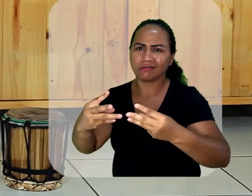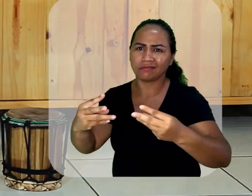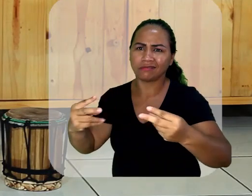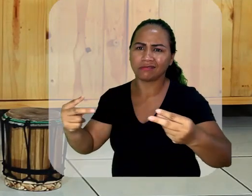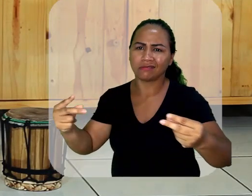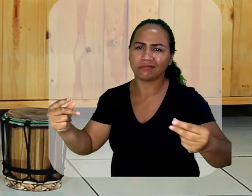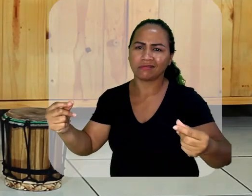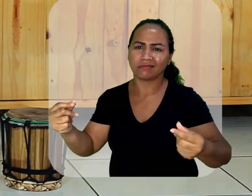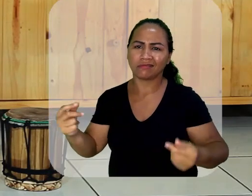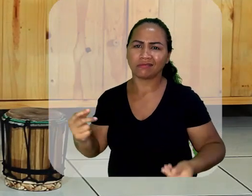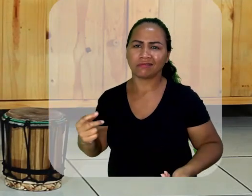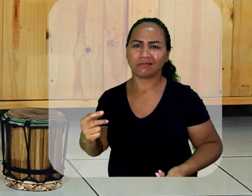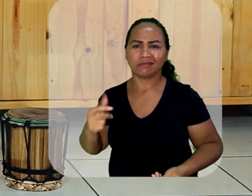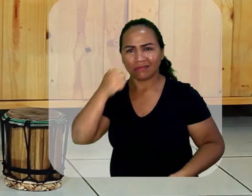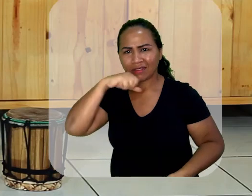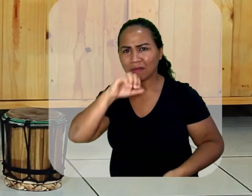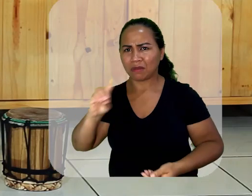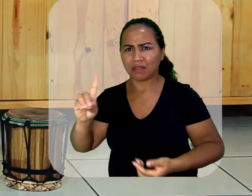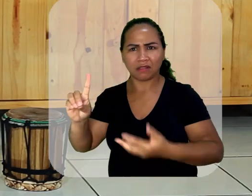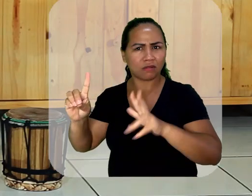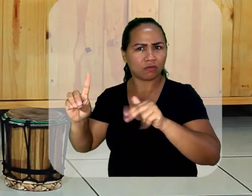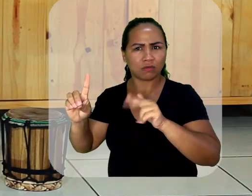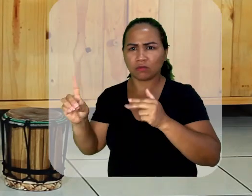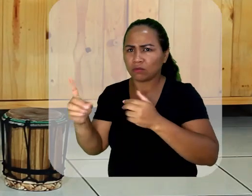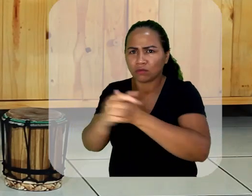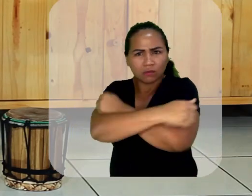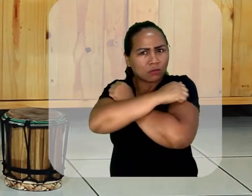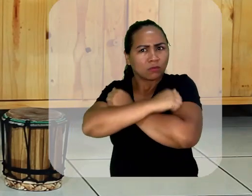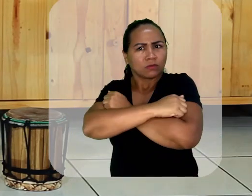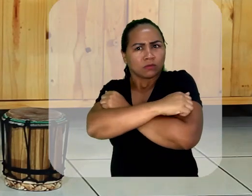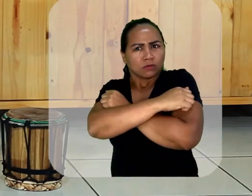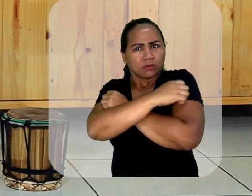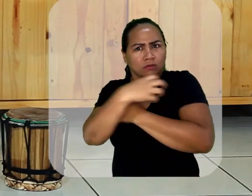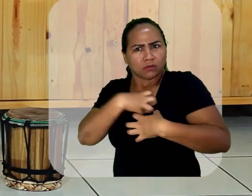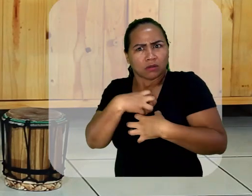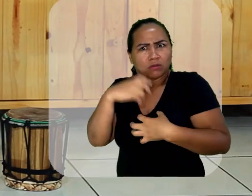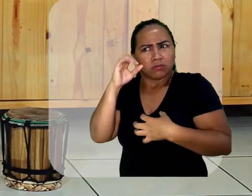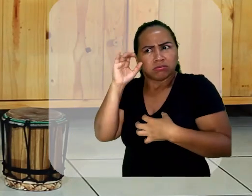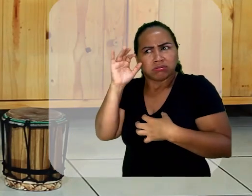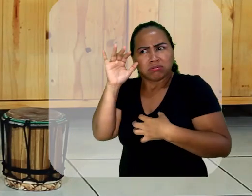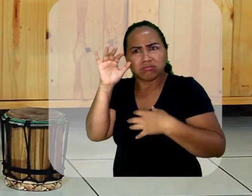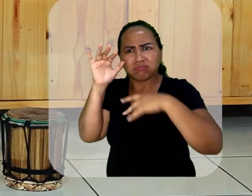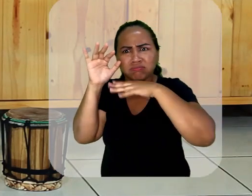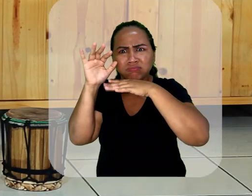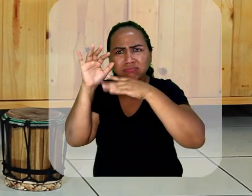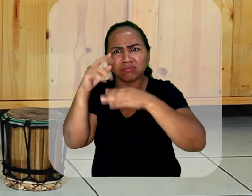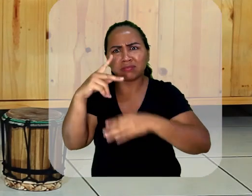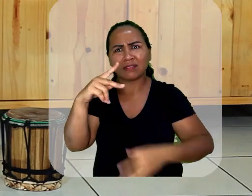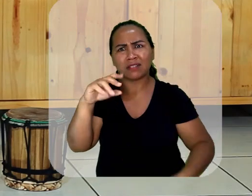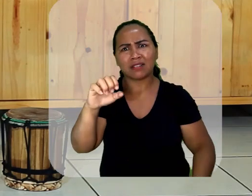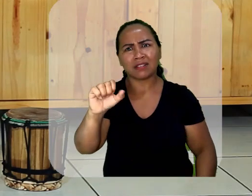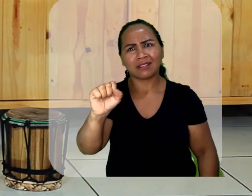no meio de nós. Nos meus pesadelos, a presença constante de uma mulher que arrancava